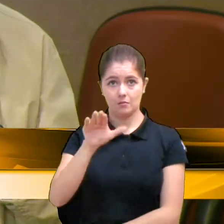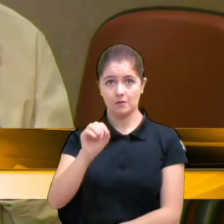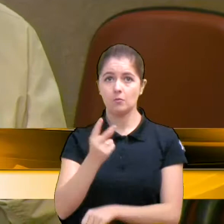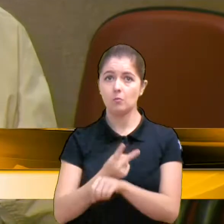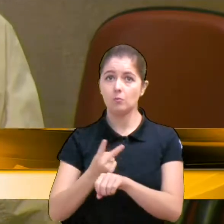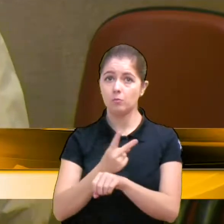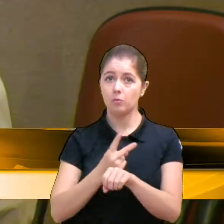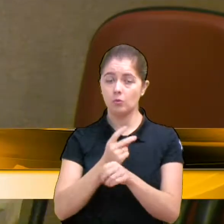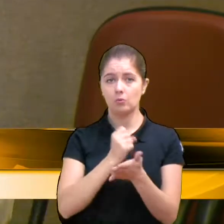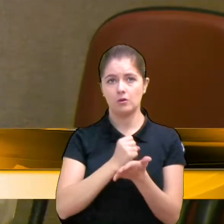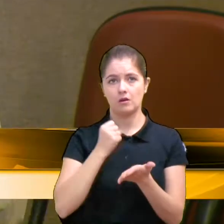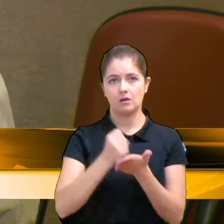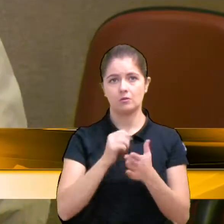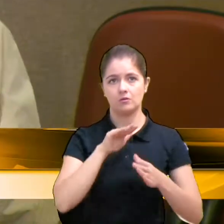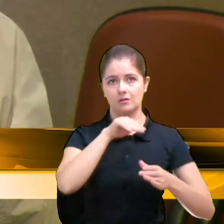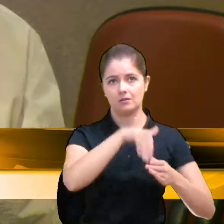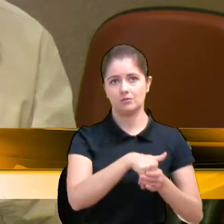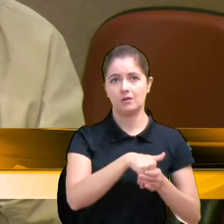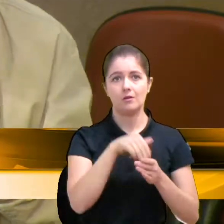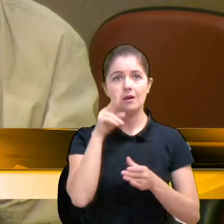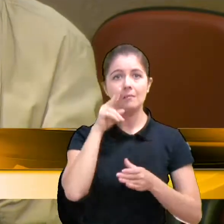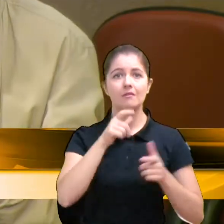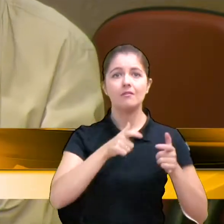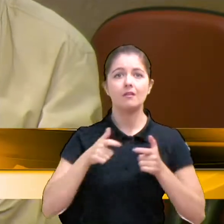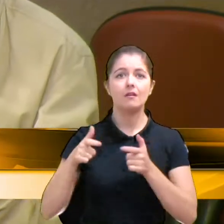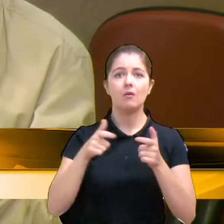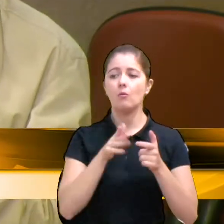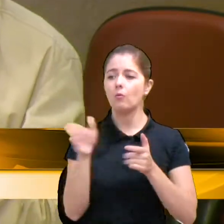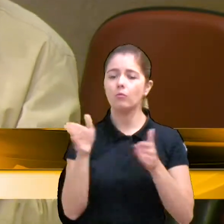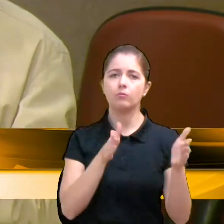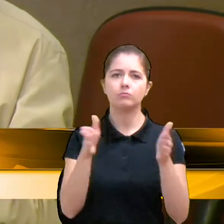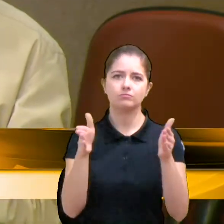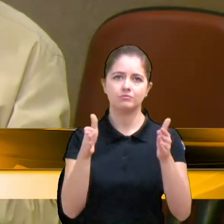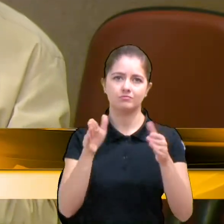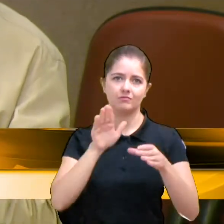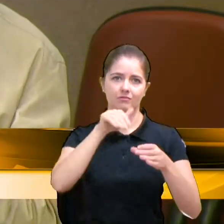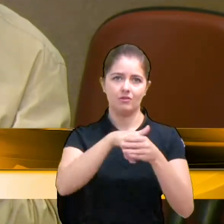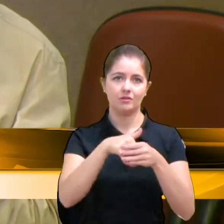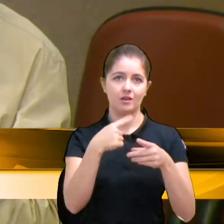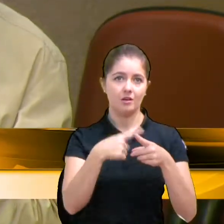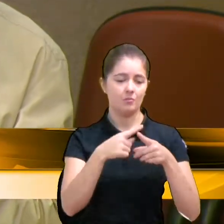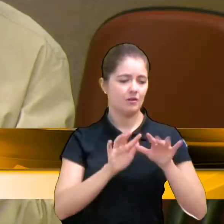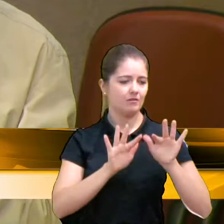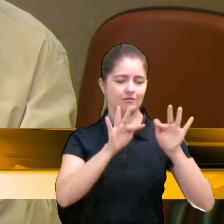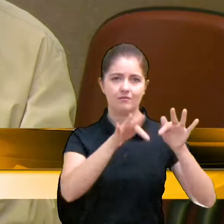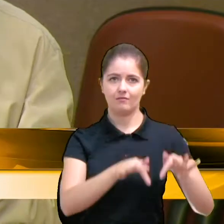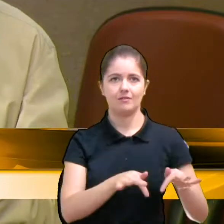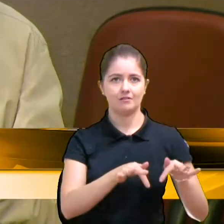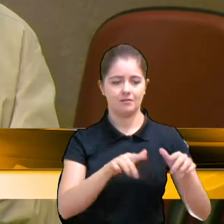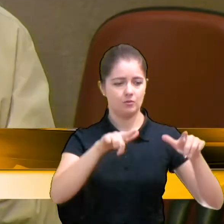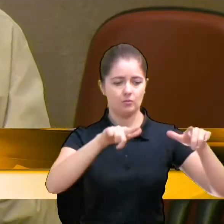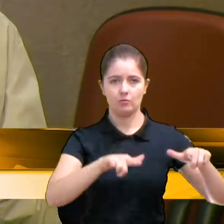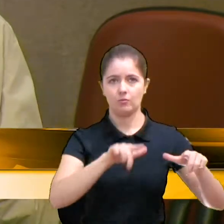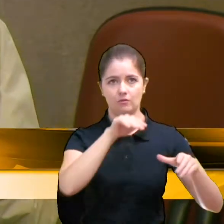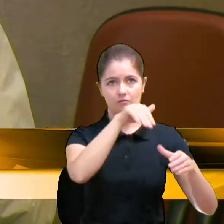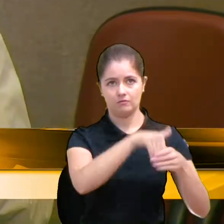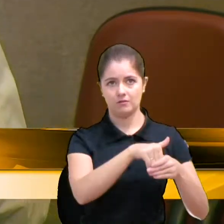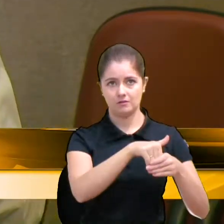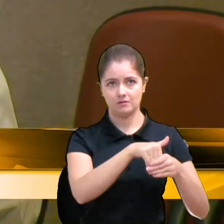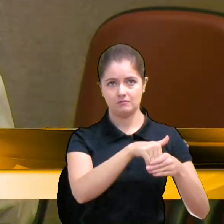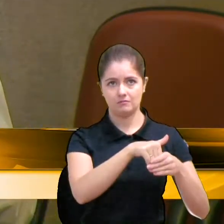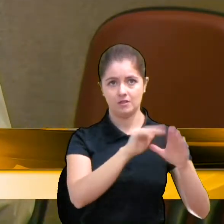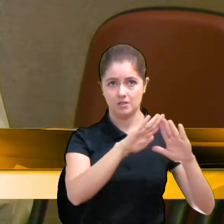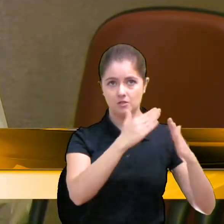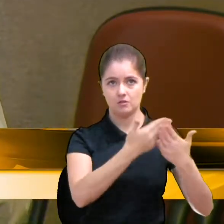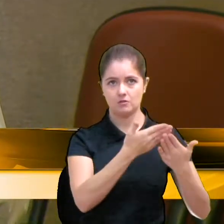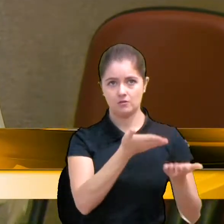antes o cartório eleitoral para ver para onde que eles serão designados, já que lá não vai mais ter local de votação.